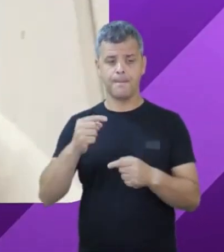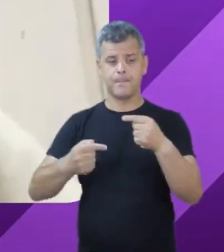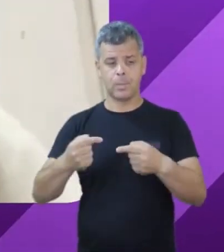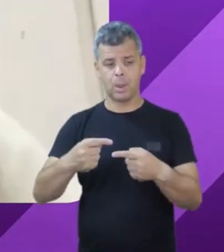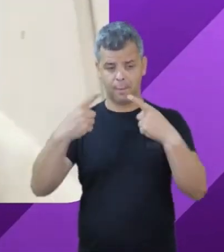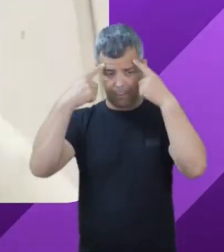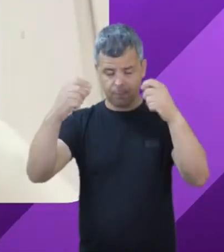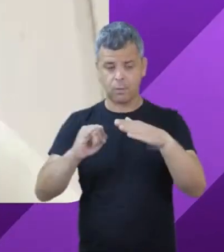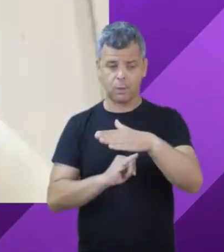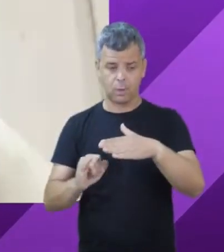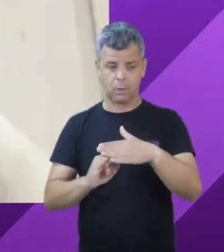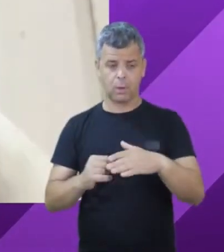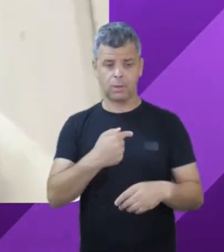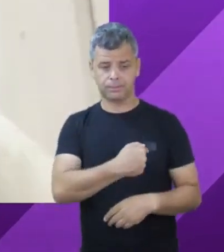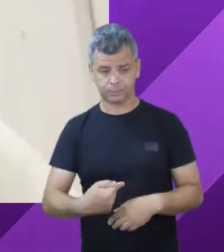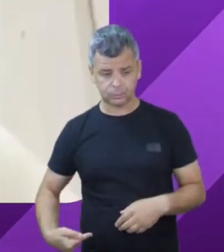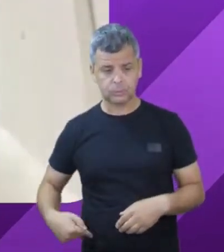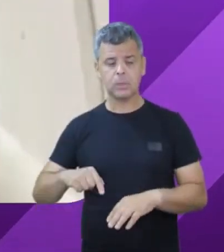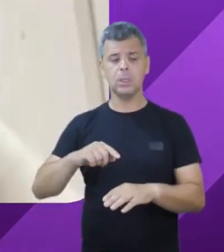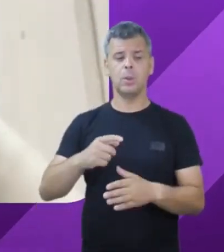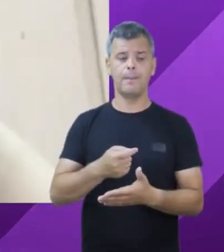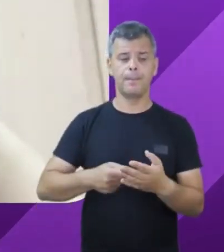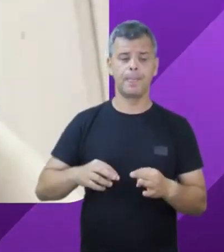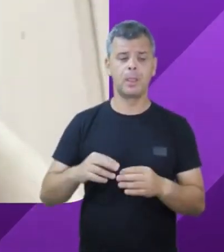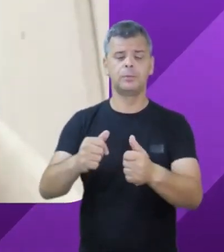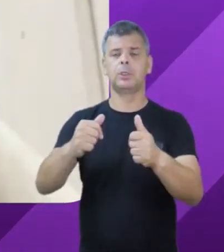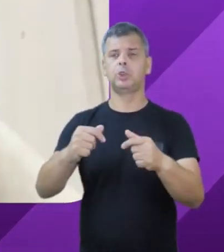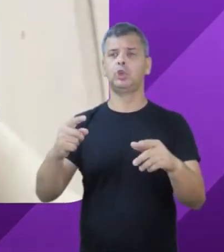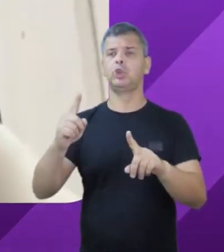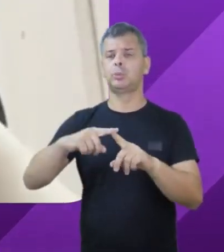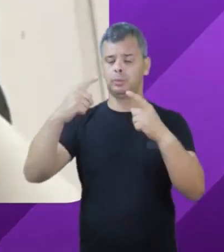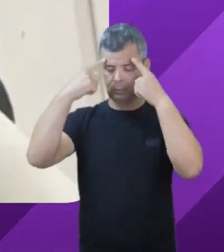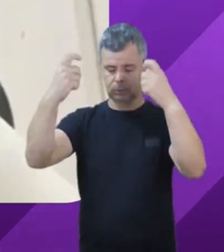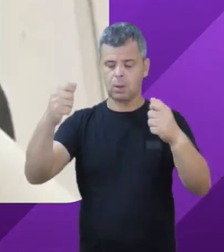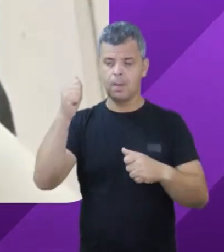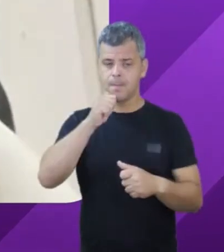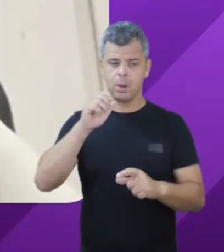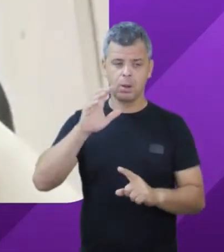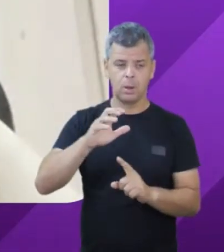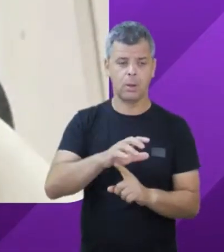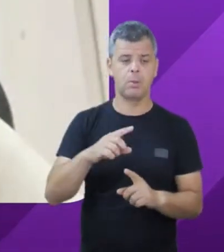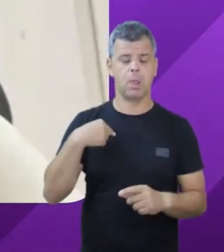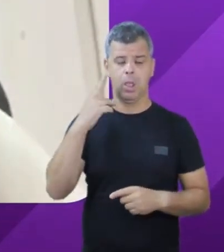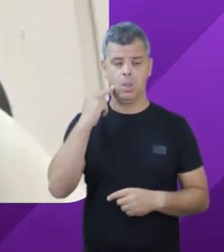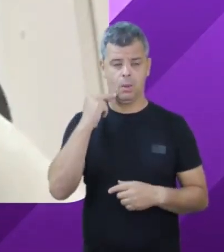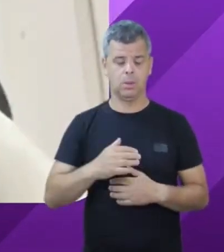da violência institucional, da violência patrimonial e diversos outros tipos de violência que as mulheres sofrem e que é